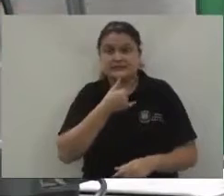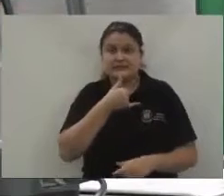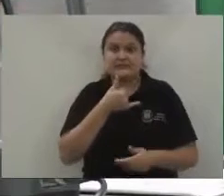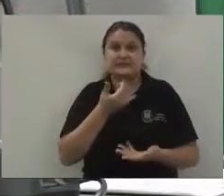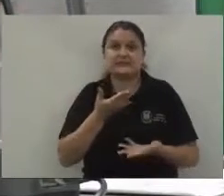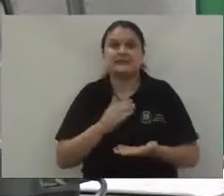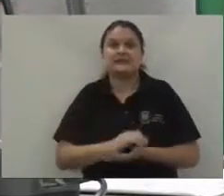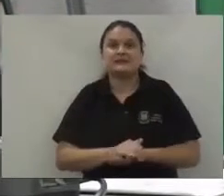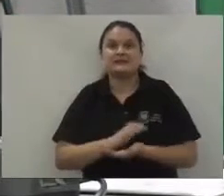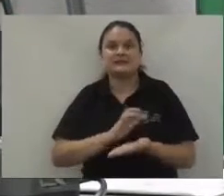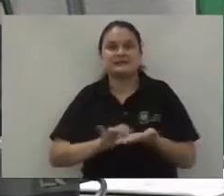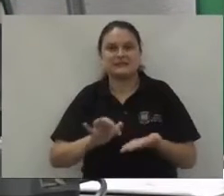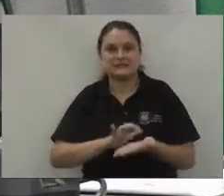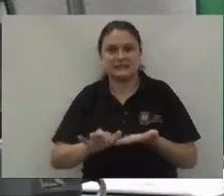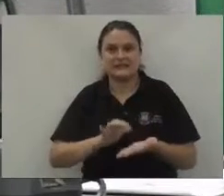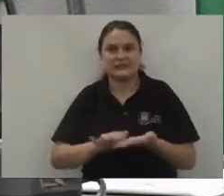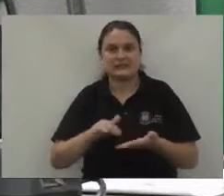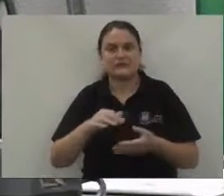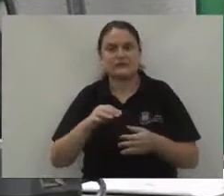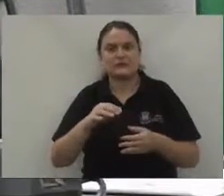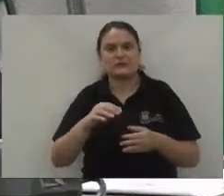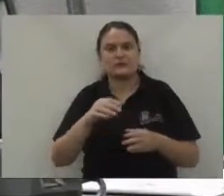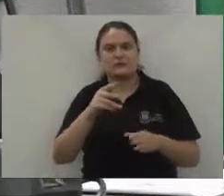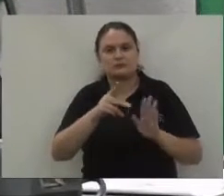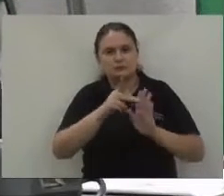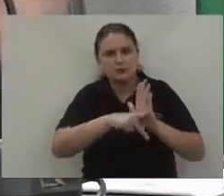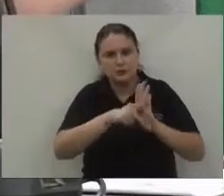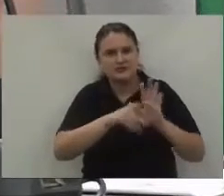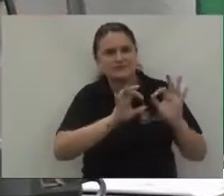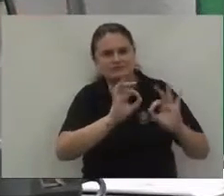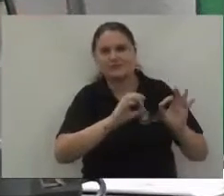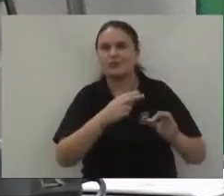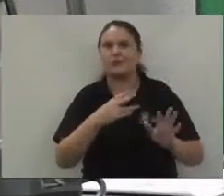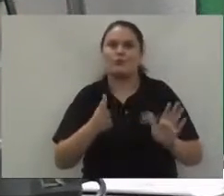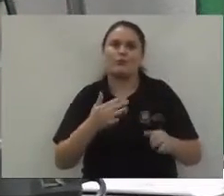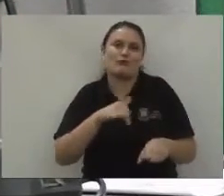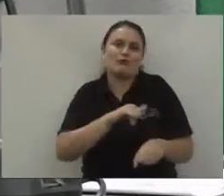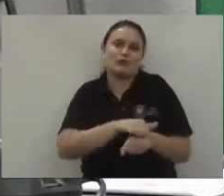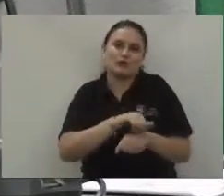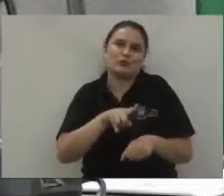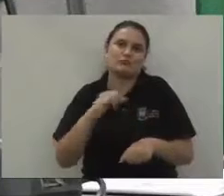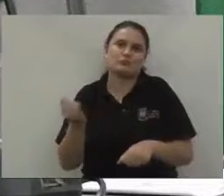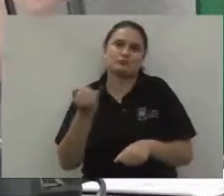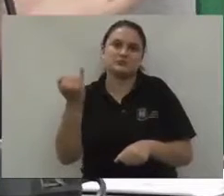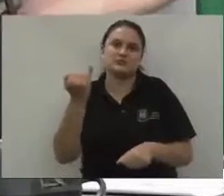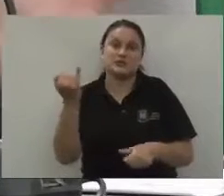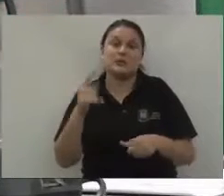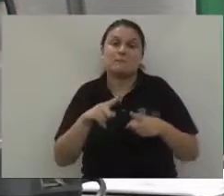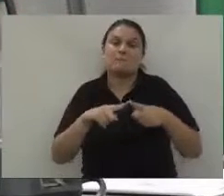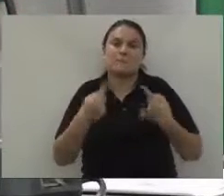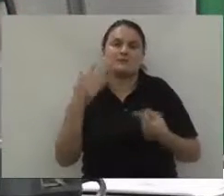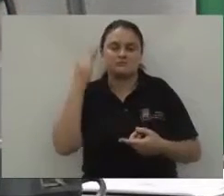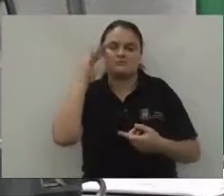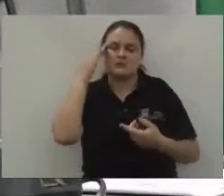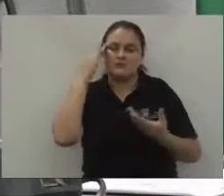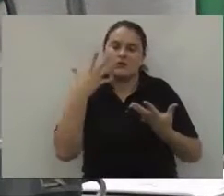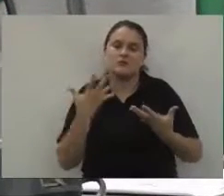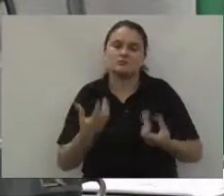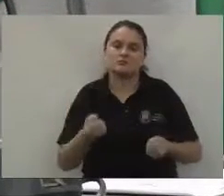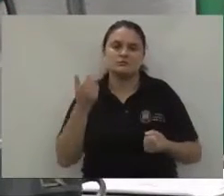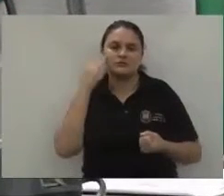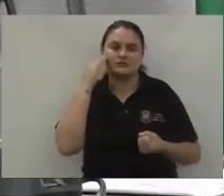nosso secretário de Planejamento não pôde estar presente hoje, né? Era importante, mas nós aceitamos